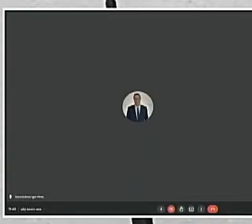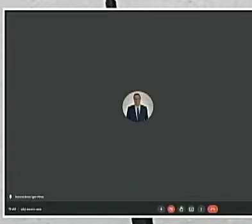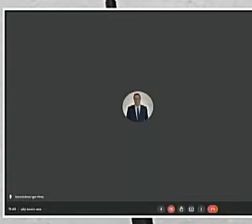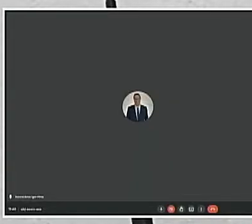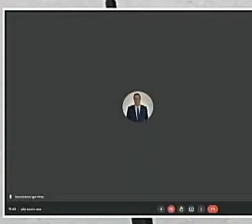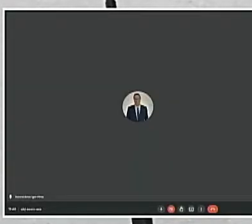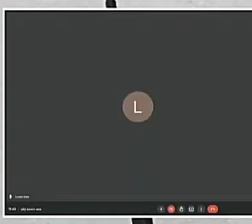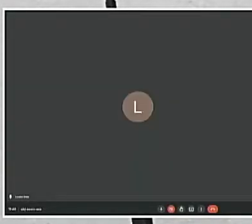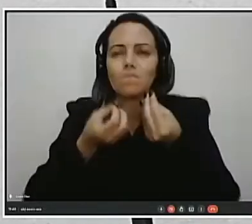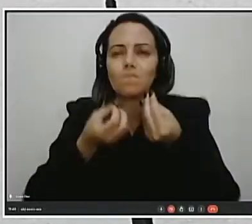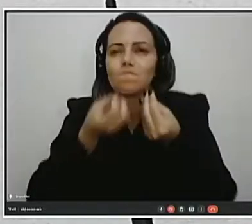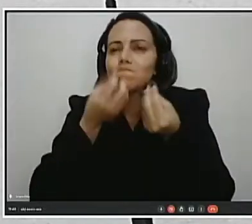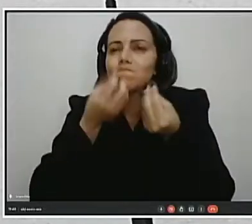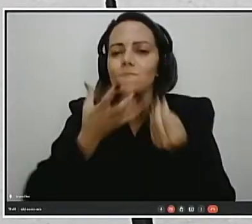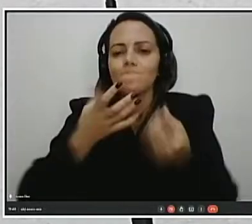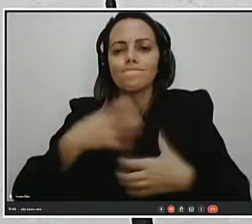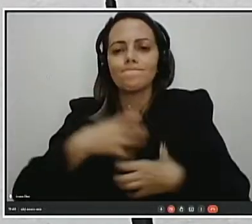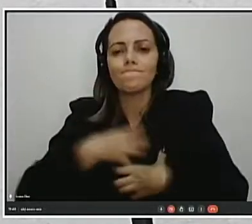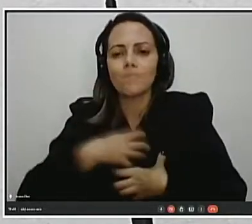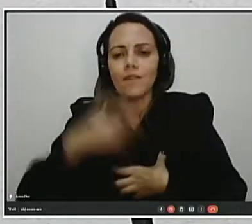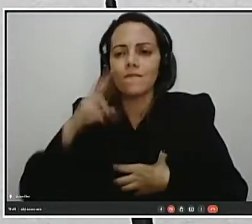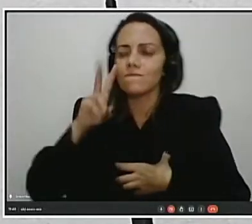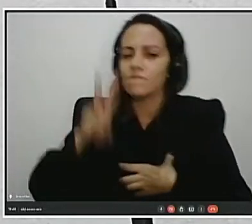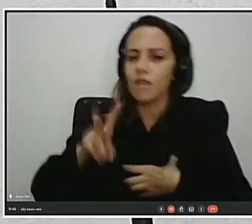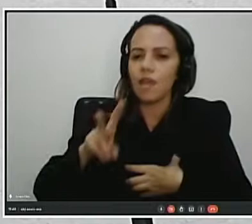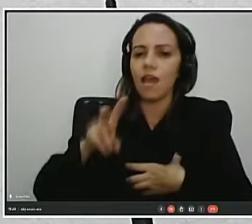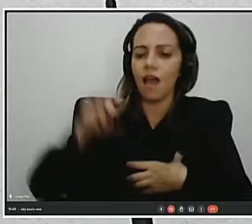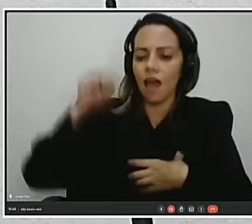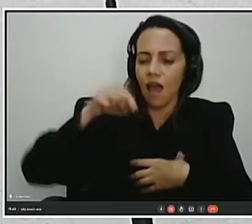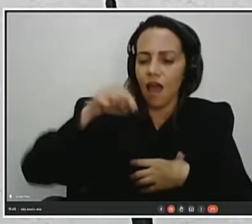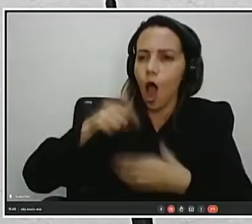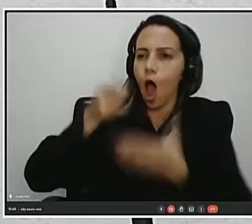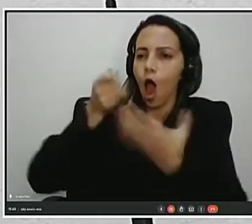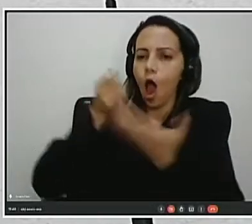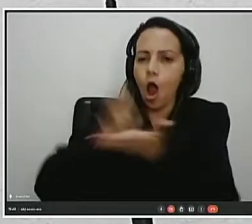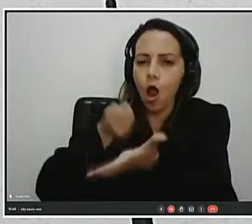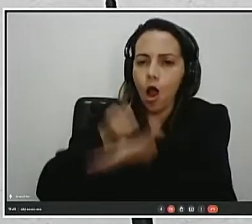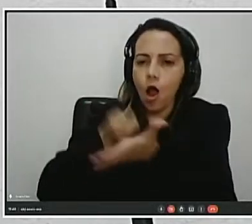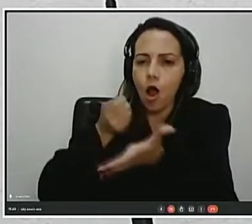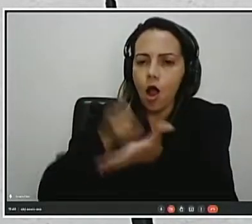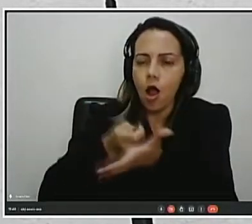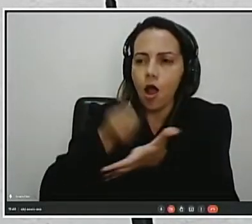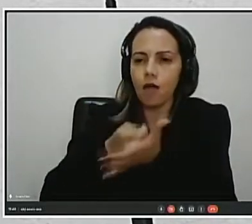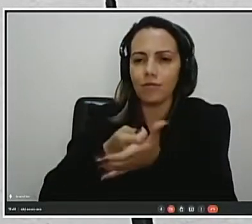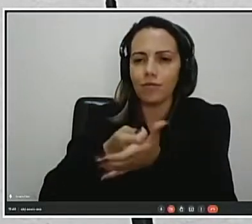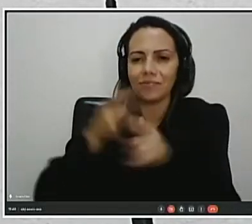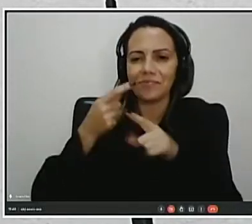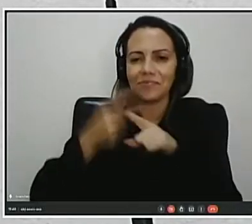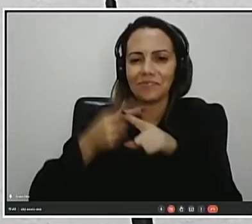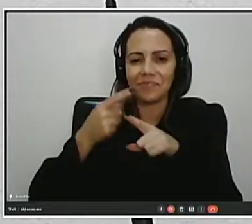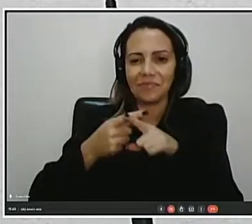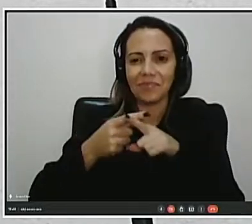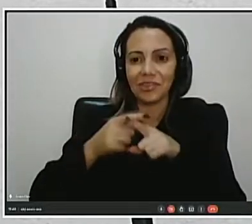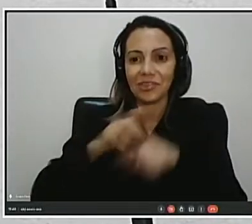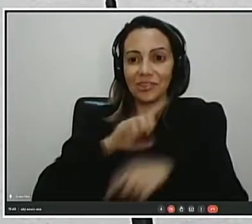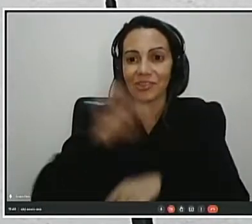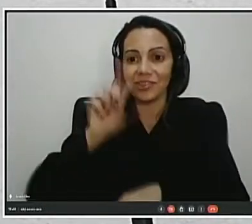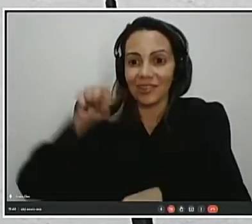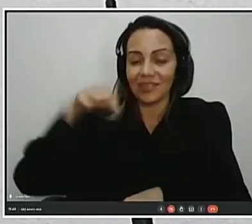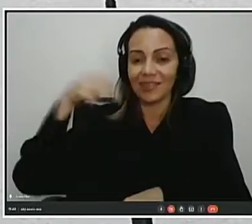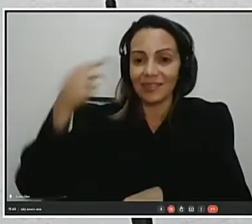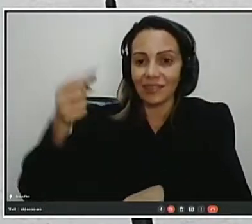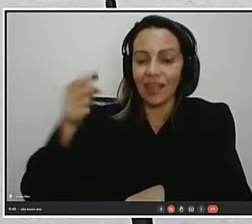do Executivo, seja dos deputados e deputadas, porque no dia seguinte eles vão para a rádio prometer novamente